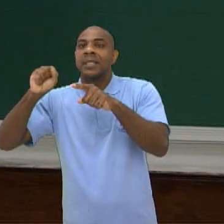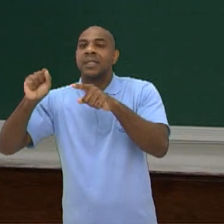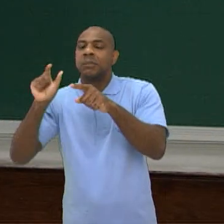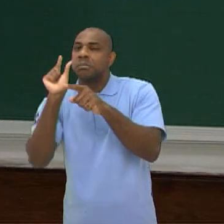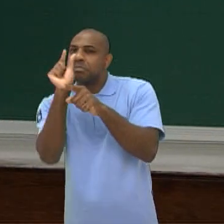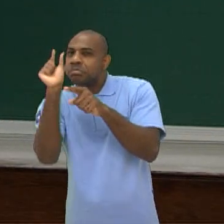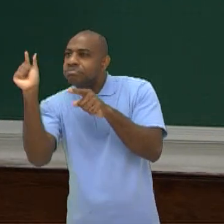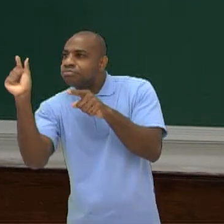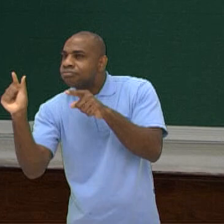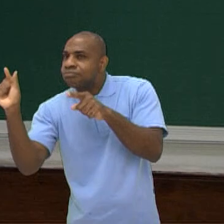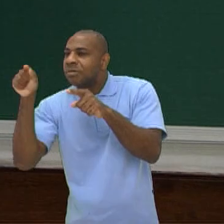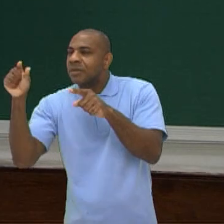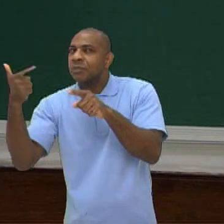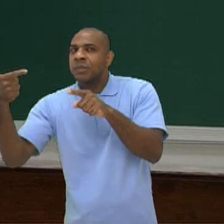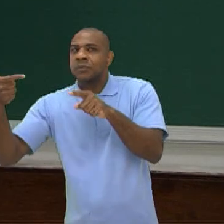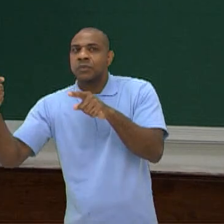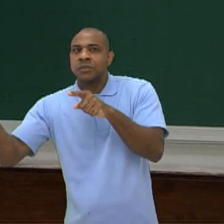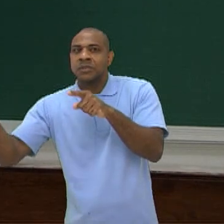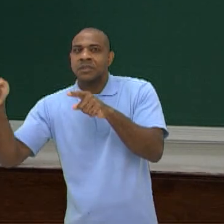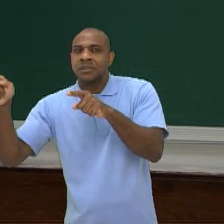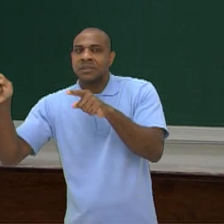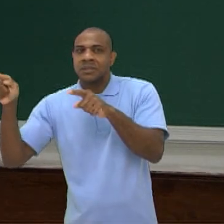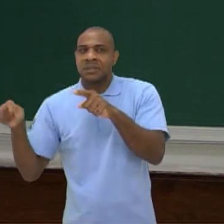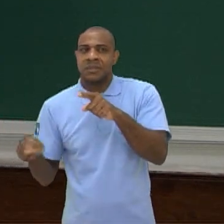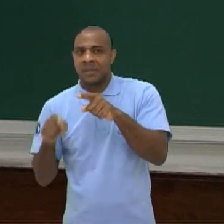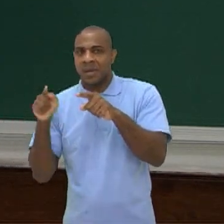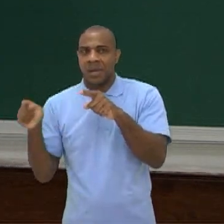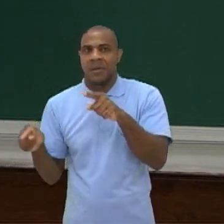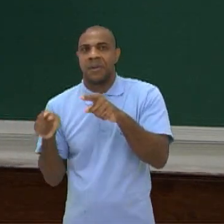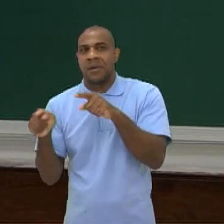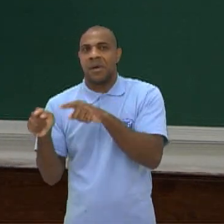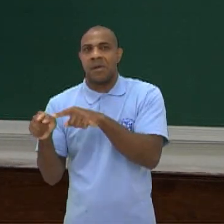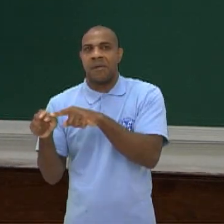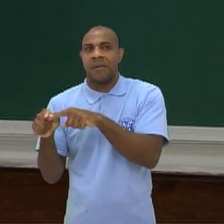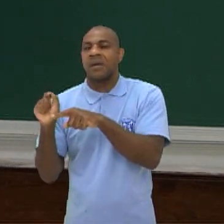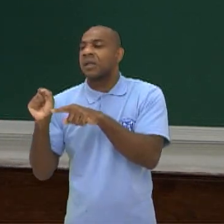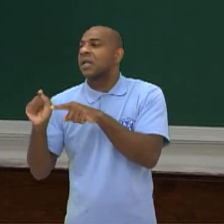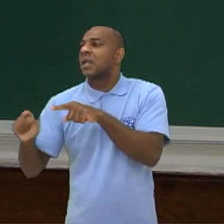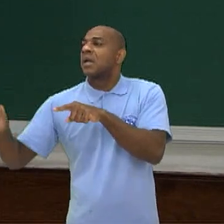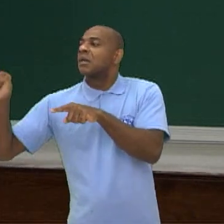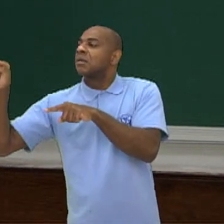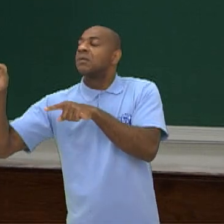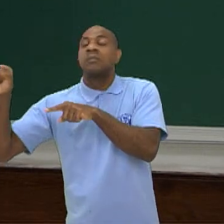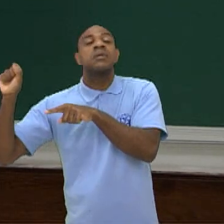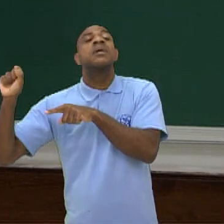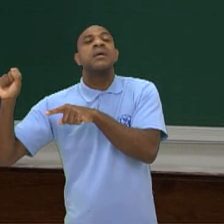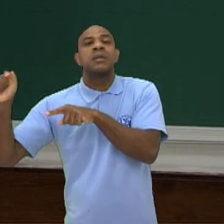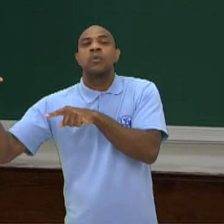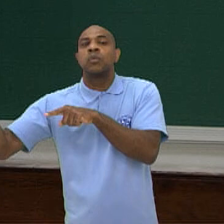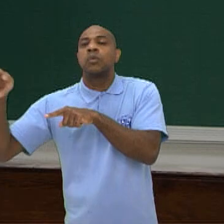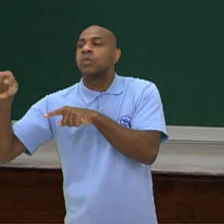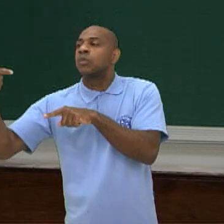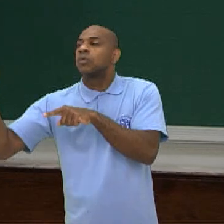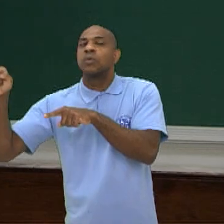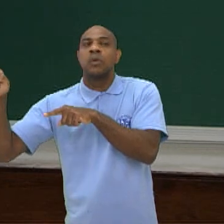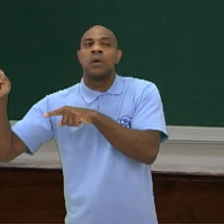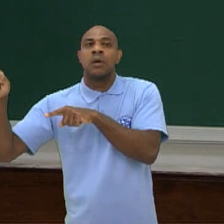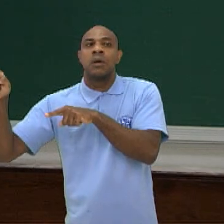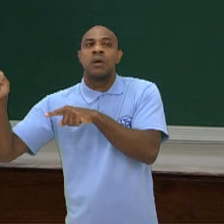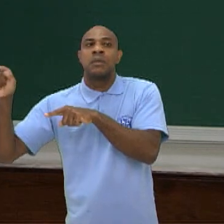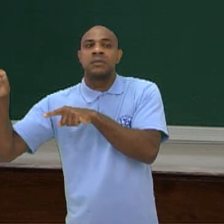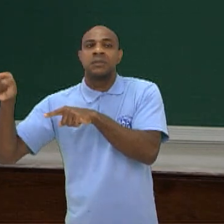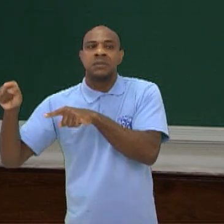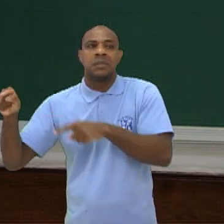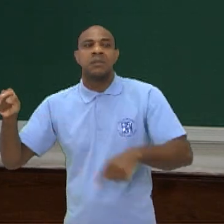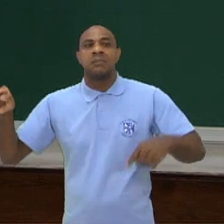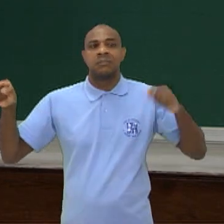que a gente chama de glicose, que você nem precisava lembrar esse nome, caso não conseguisse, né? Então, o que é esse organismo número 2 aqui, gente? São os organismos